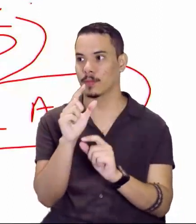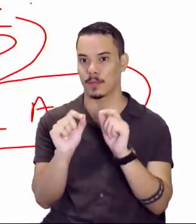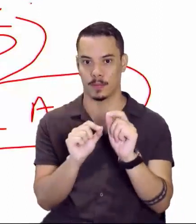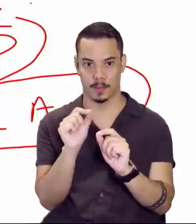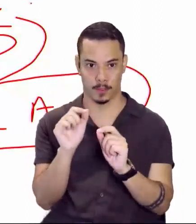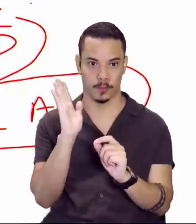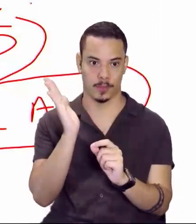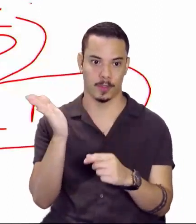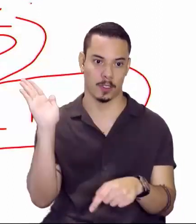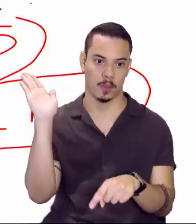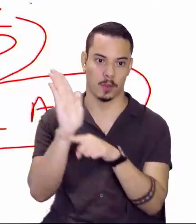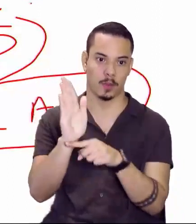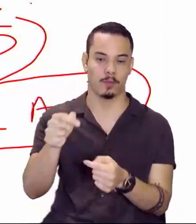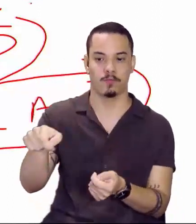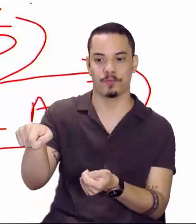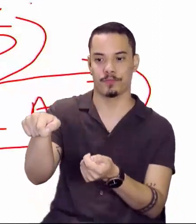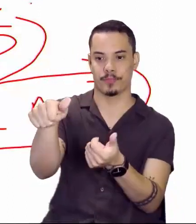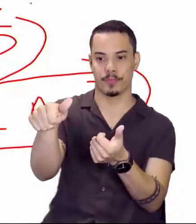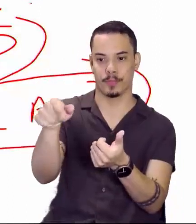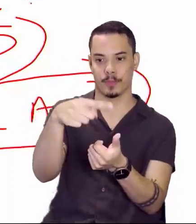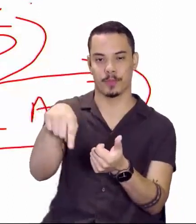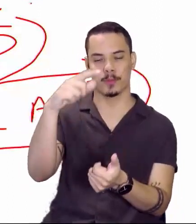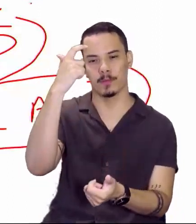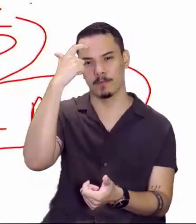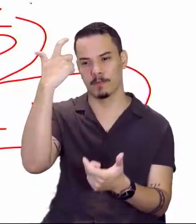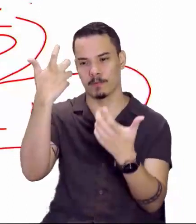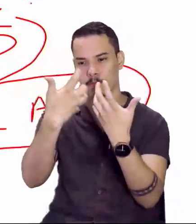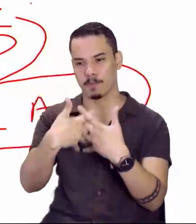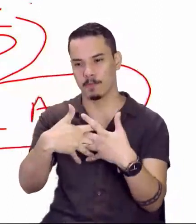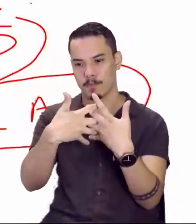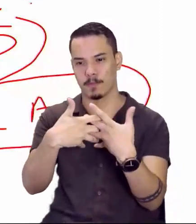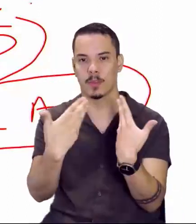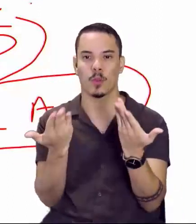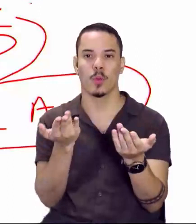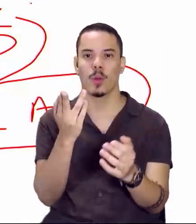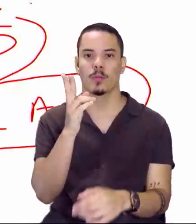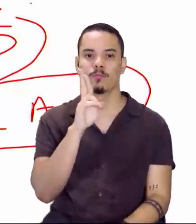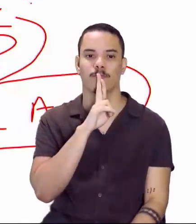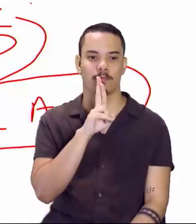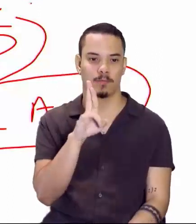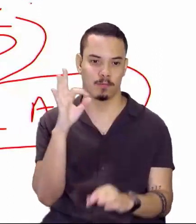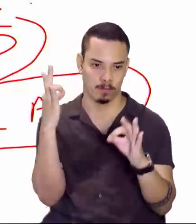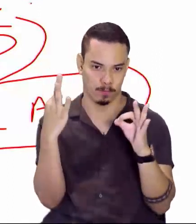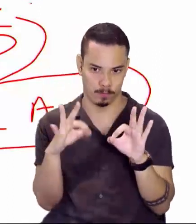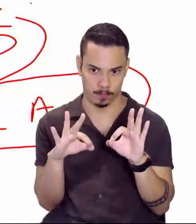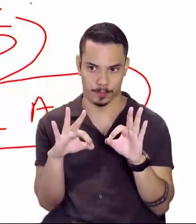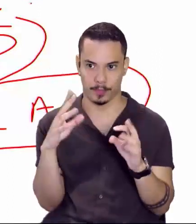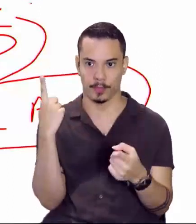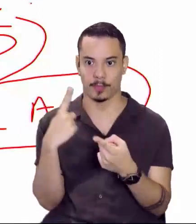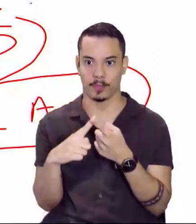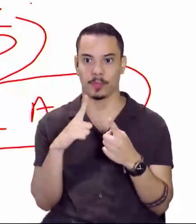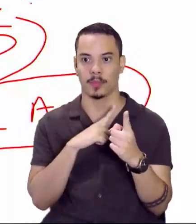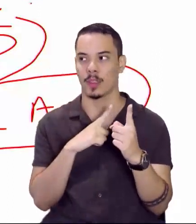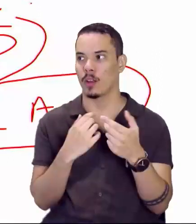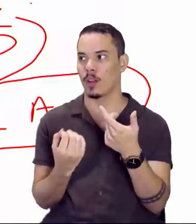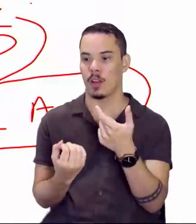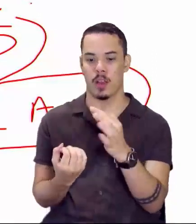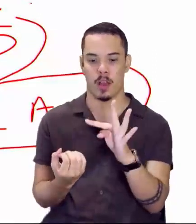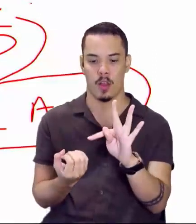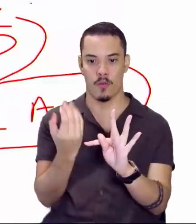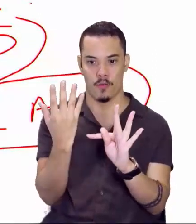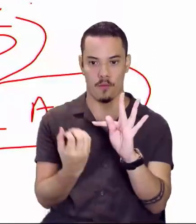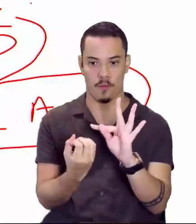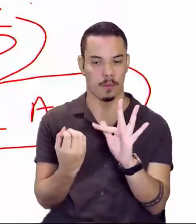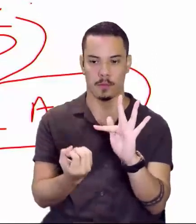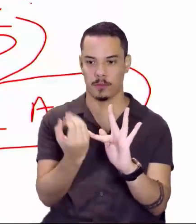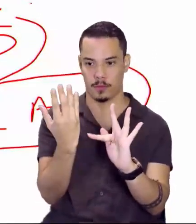já ajudou a você refletir qual é a alternativa correta. Ou seja, será, meu caro aluno,